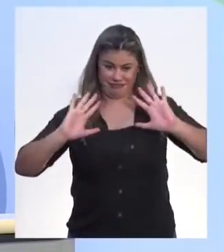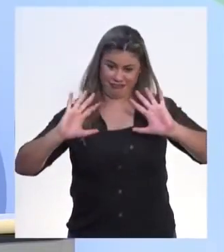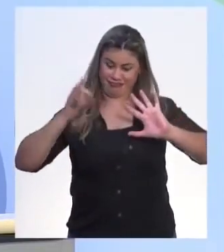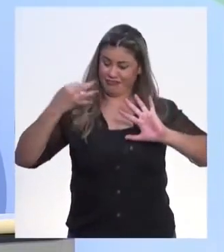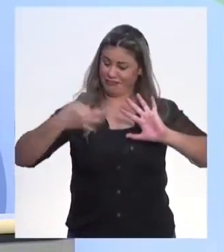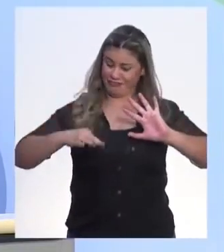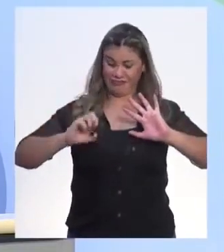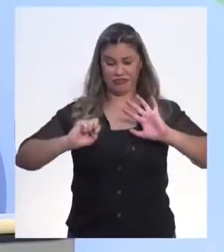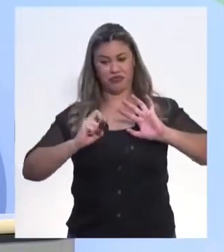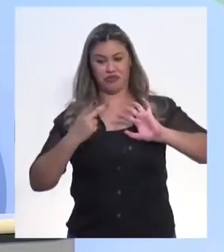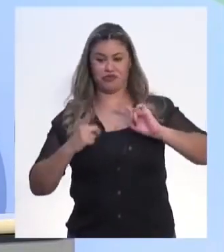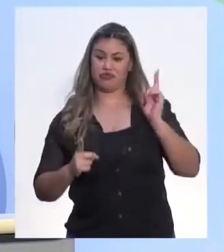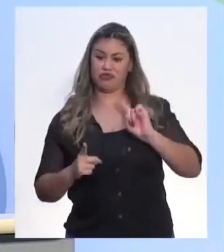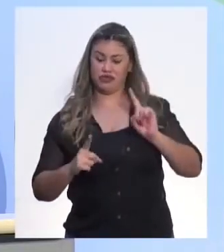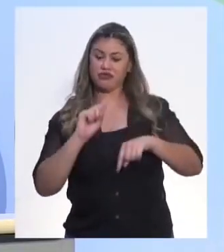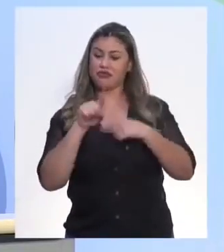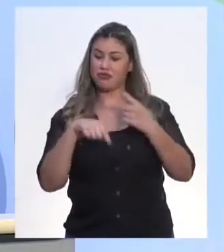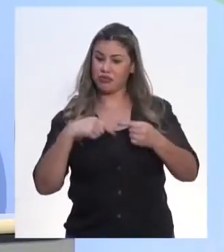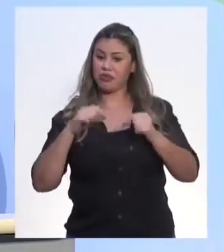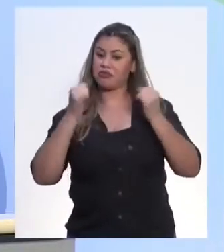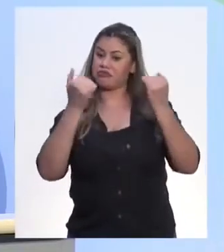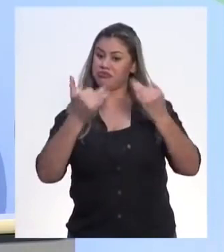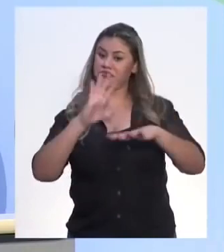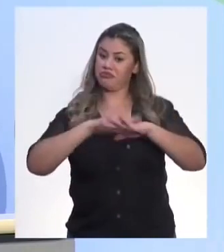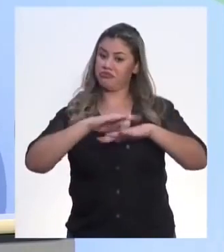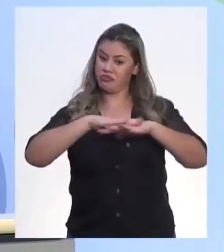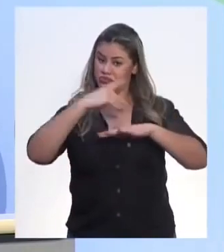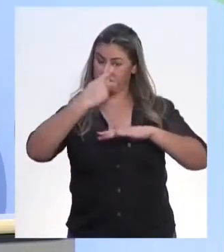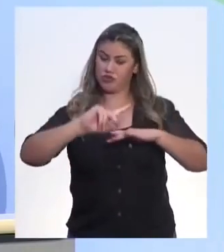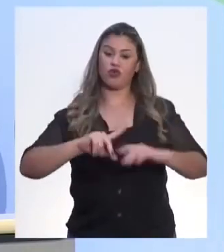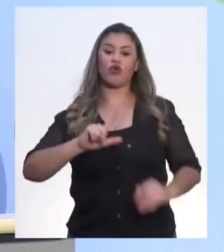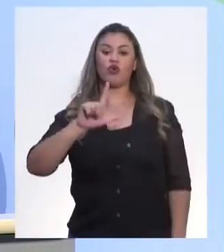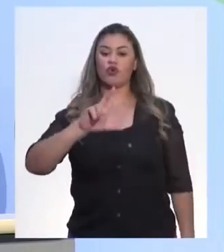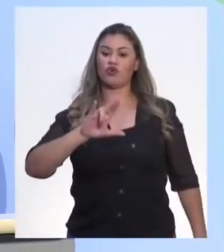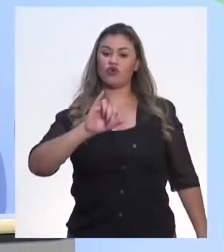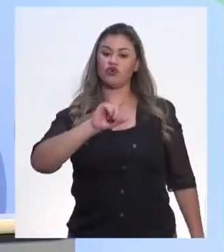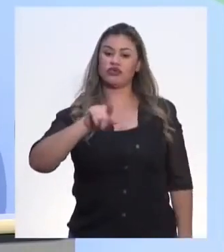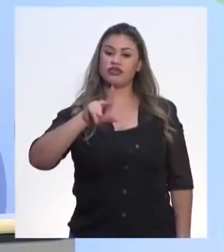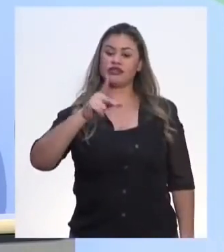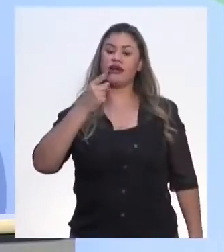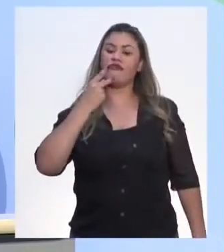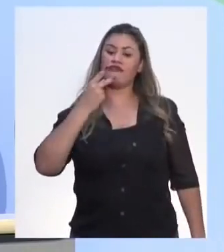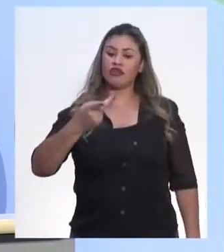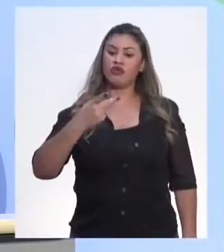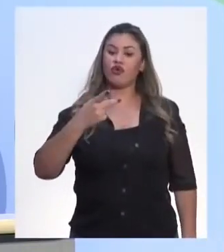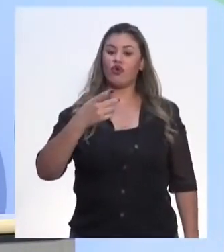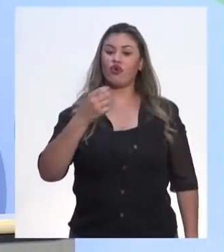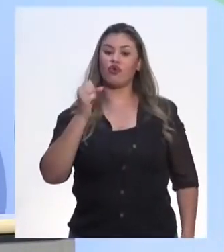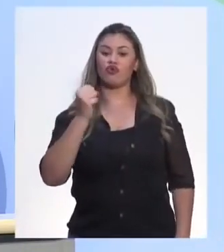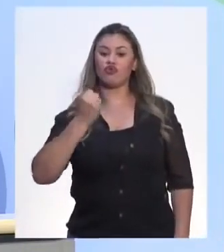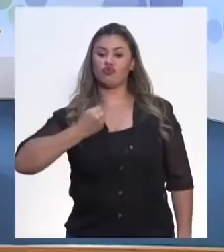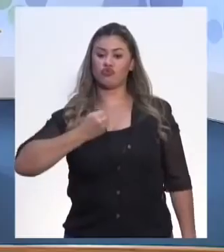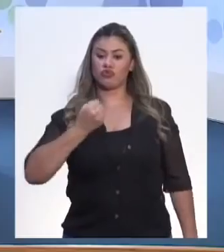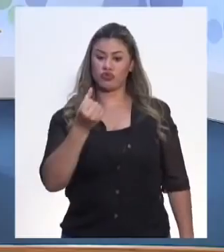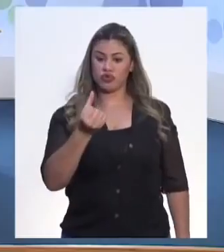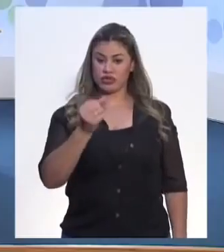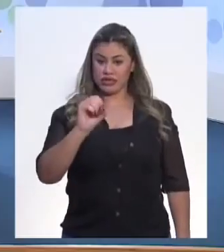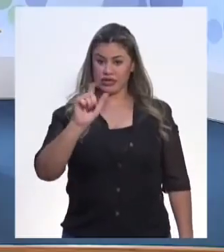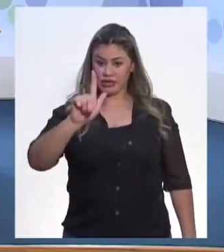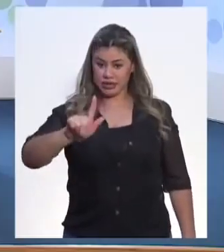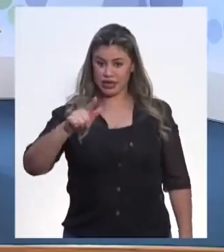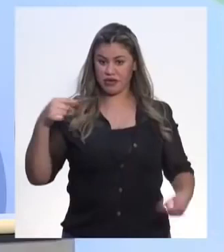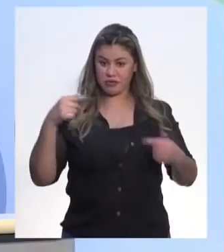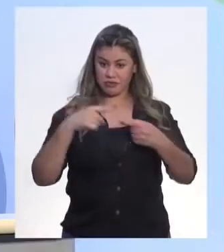você conversa na correção. Fechado. A Luísa, ela falou que o valor do ângulo X é de 60 graus,